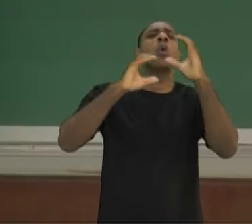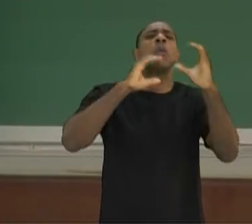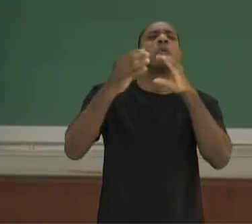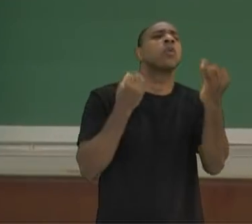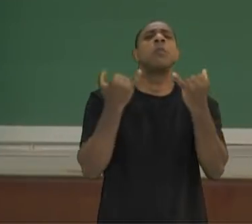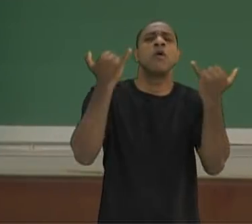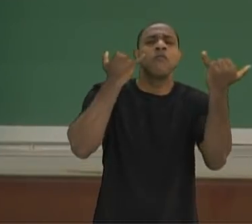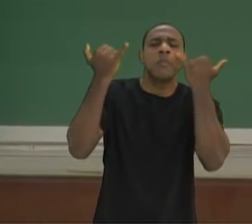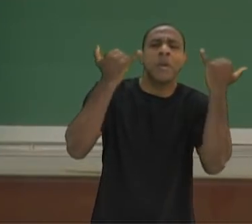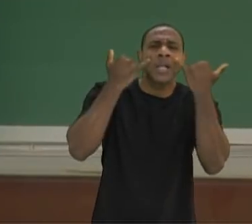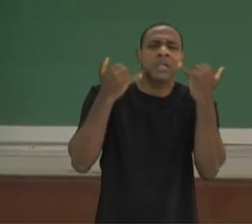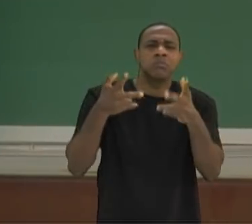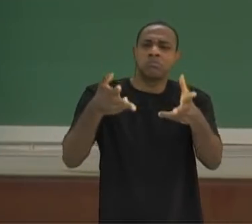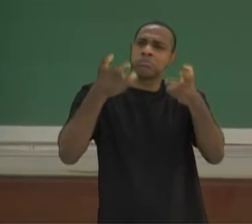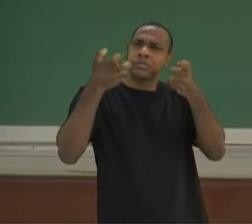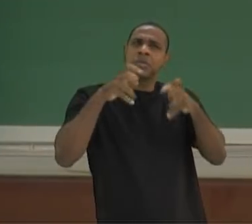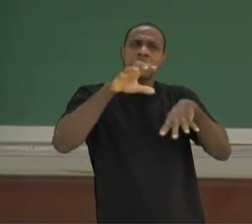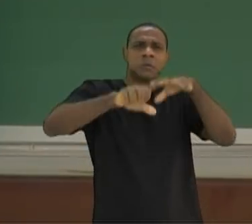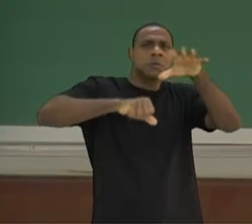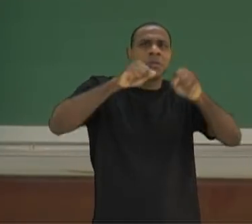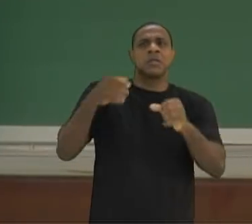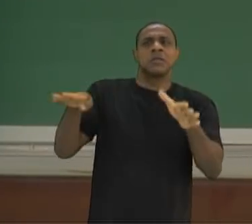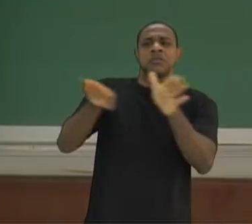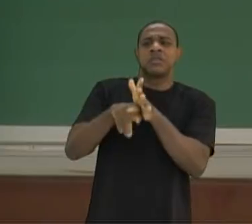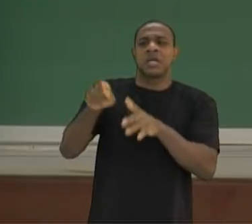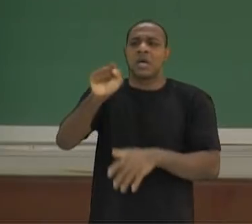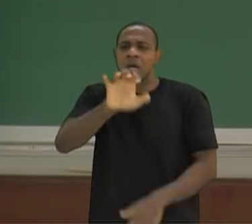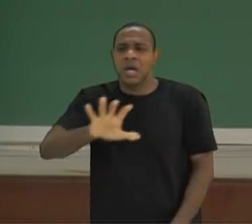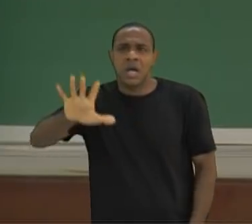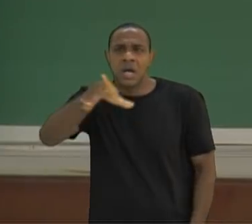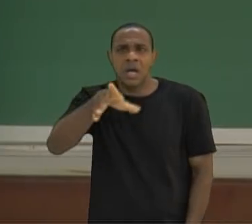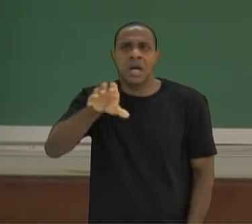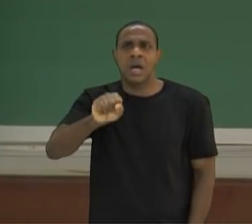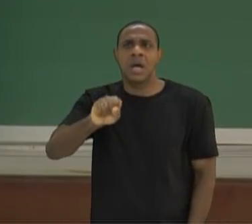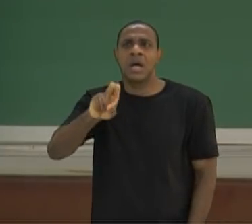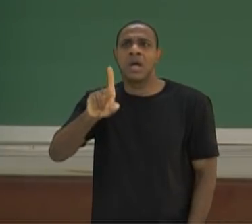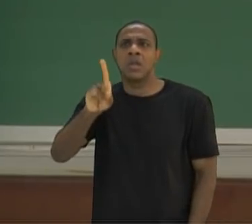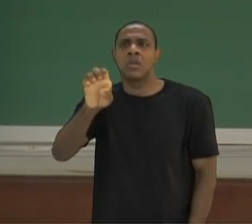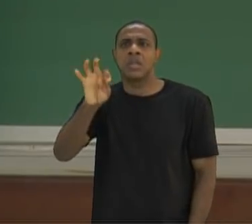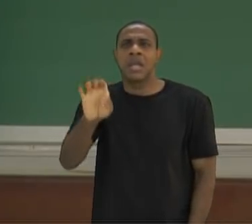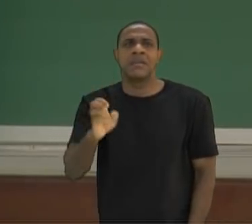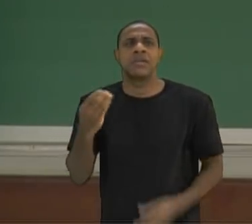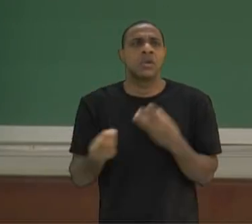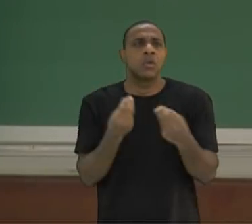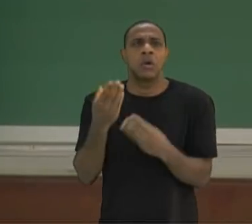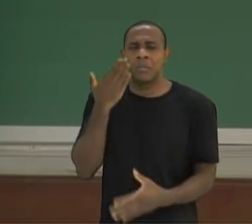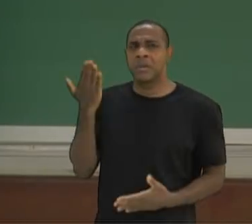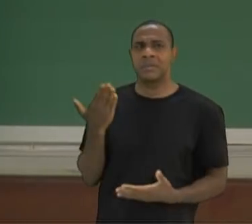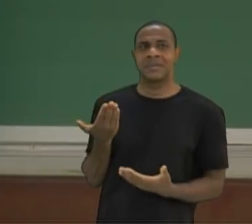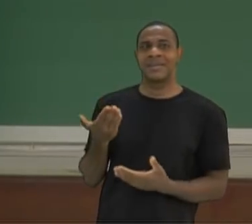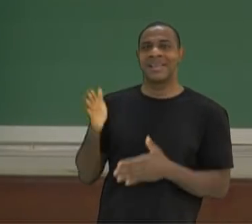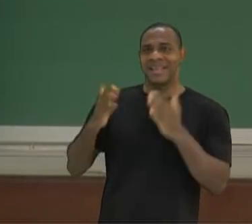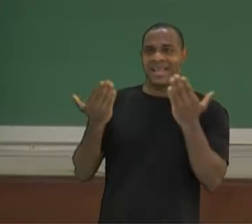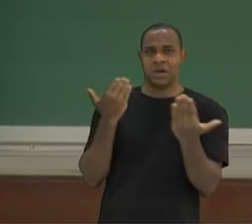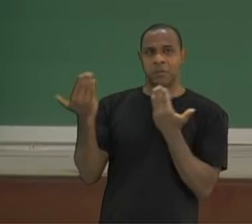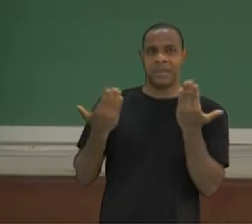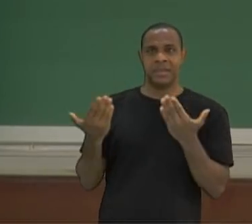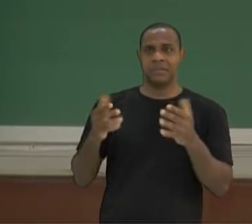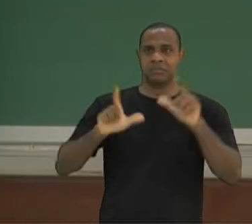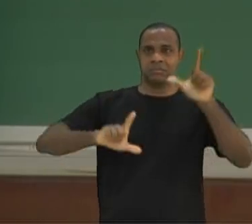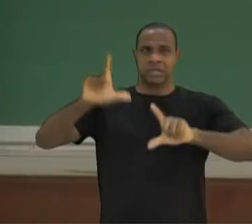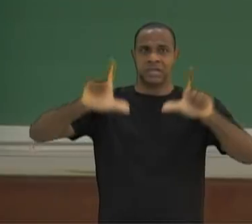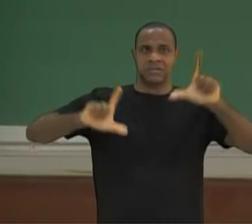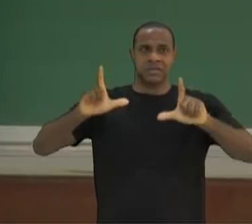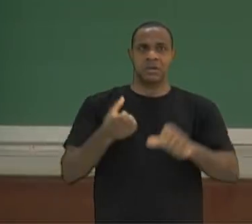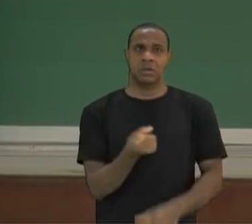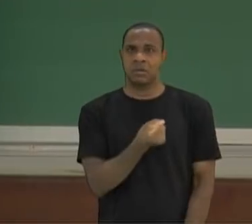informações chegam, como isso está no Sudeste, o que nós vamos ter ali? Lembram lá da comparação do uso da TV? A quantidade